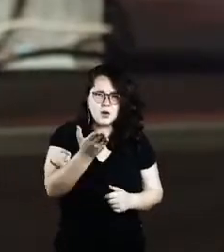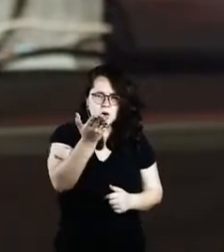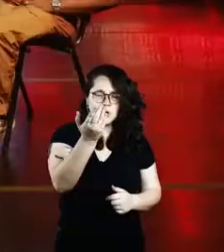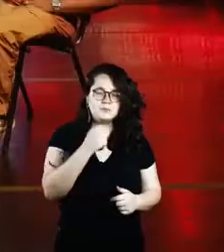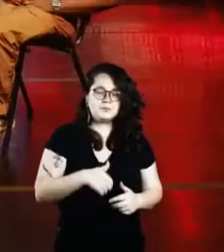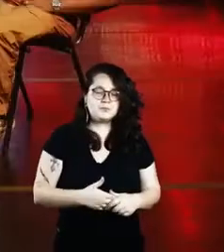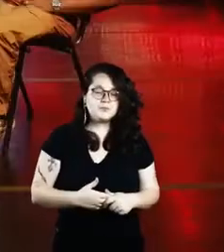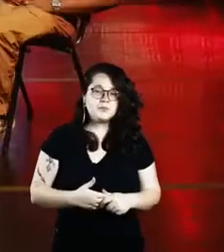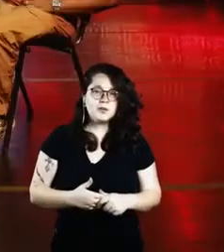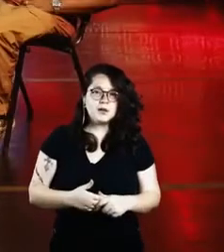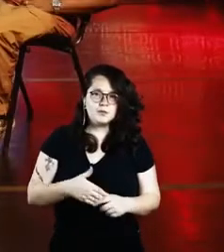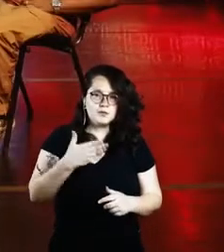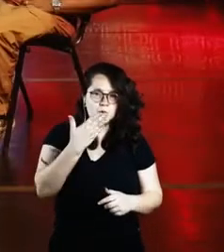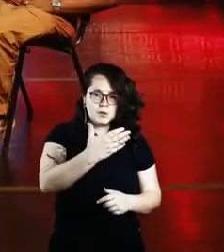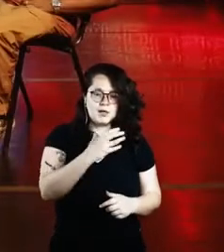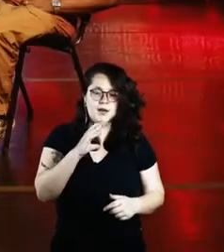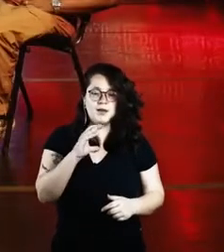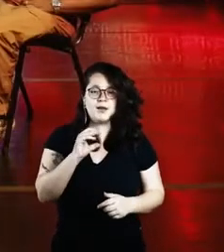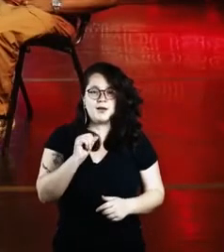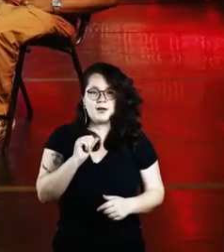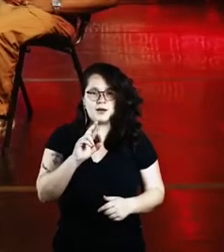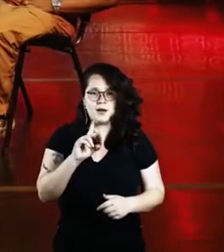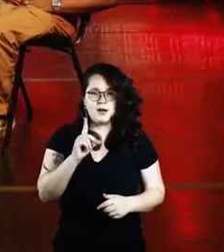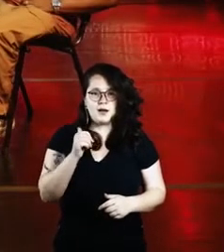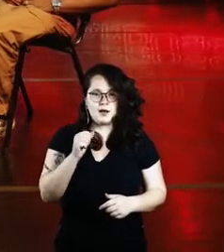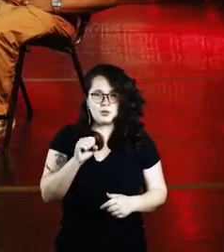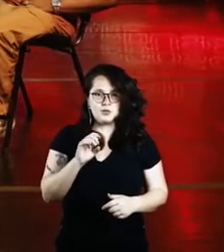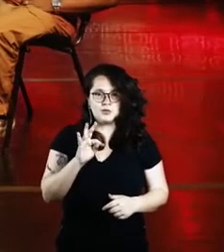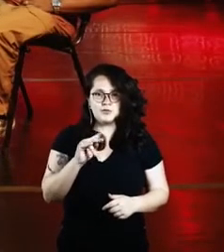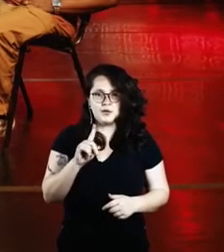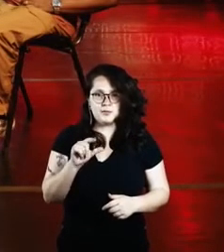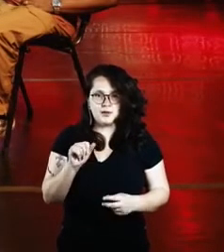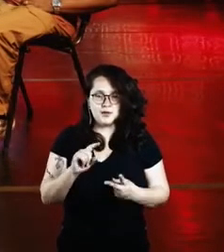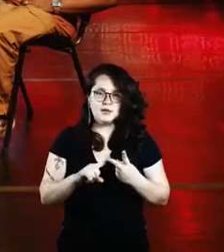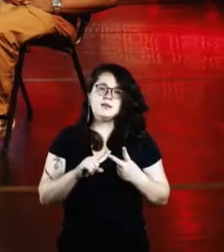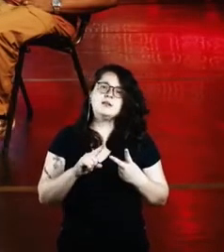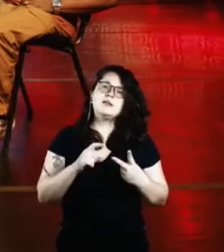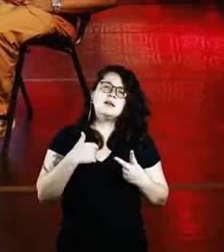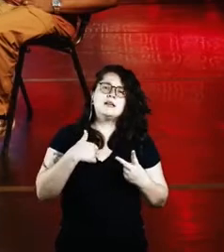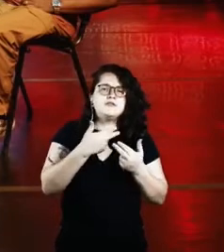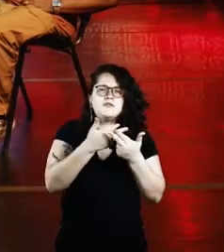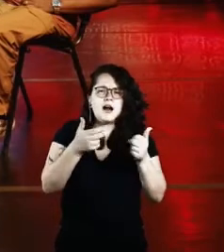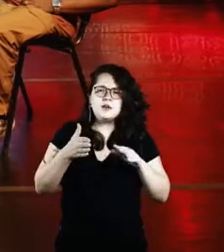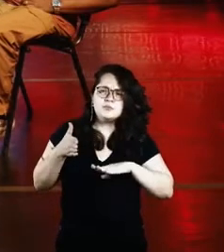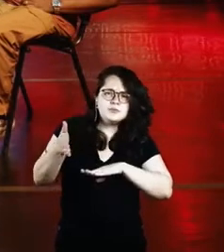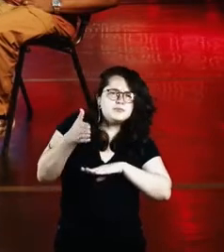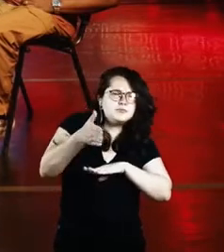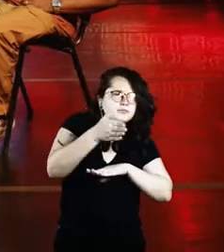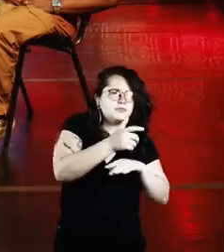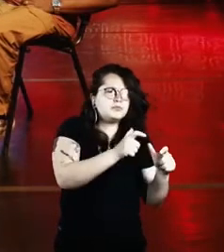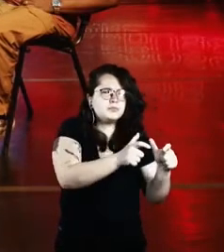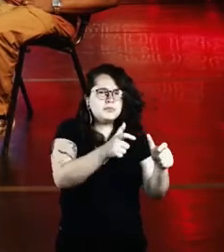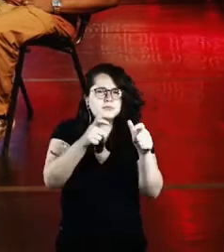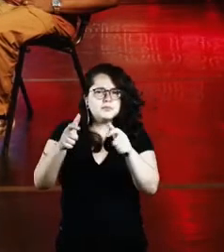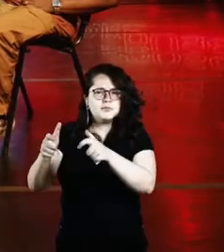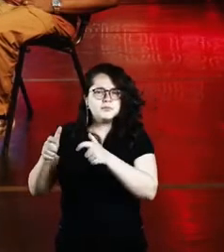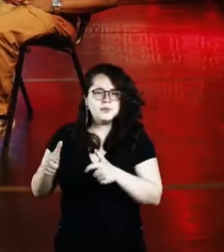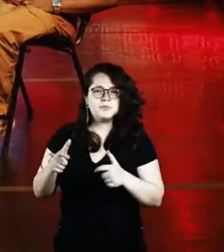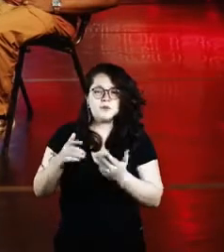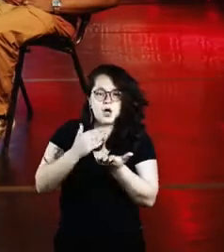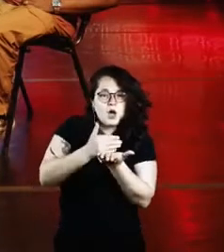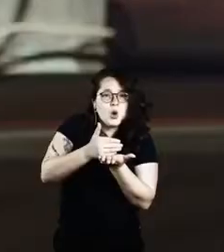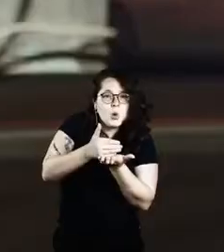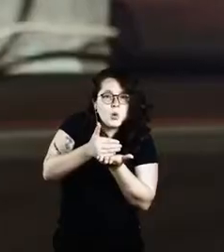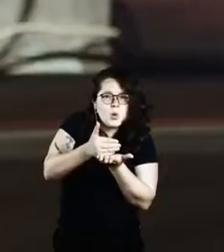Quando o Carlos Família e a Musicaliano e a Chic Show e até mesmo Somebody Love